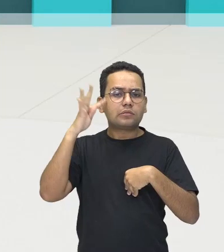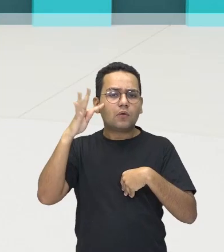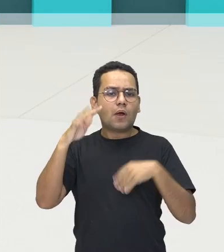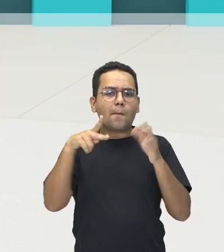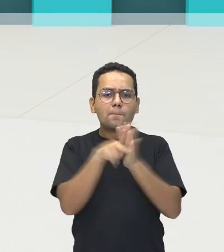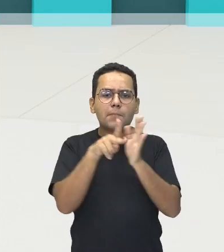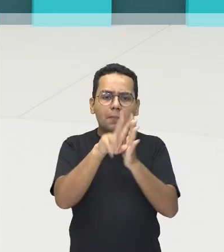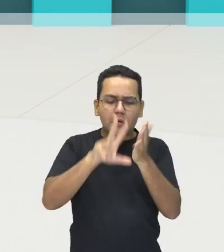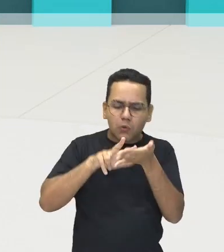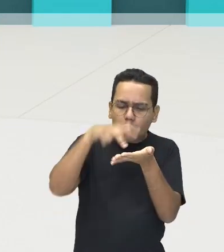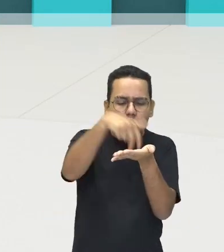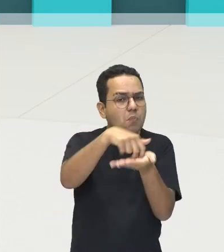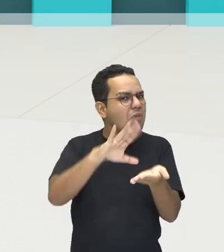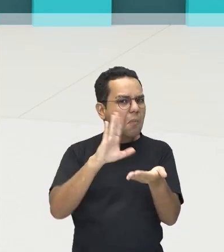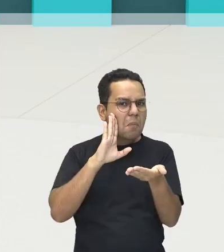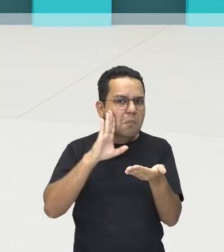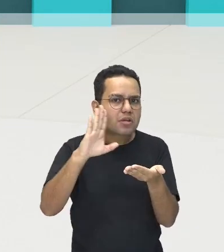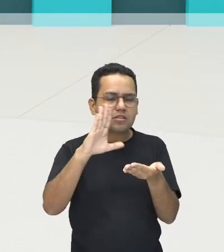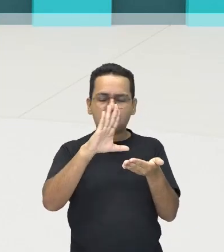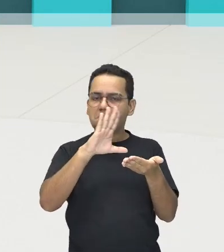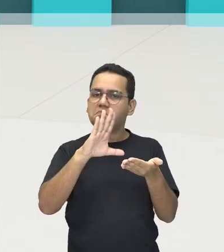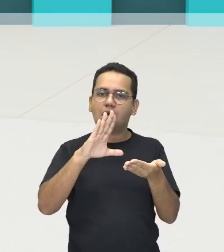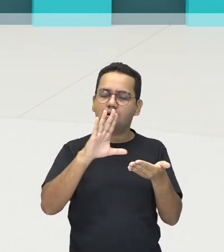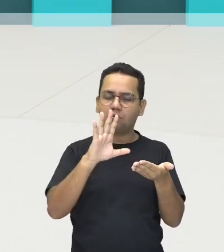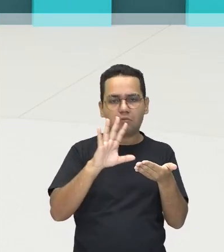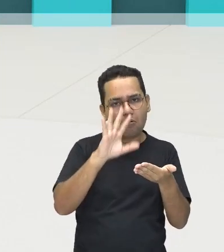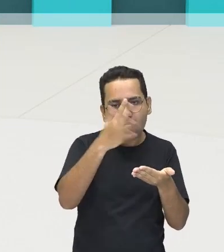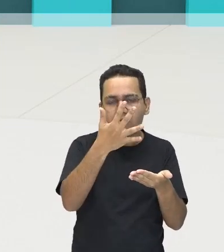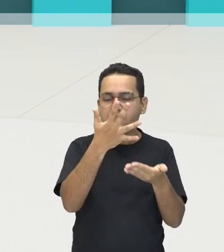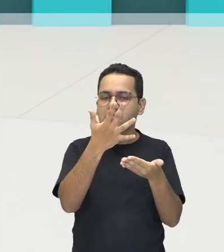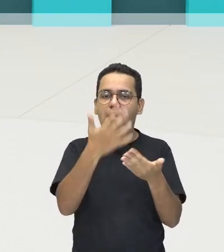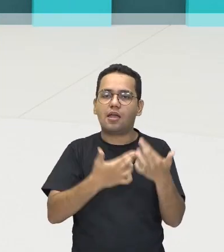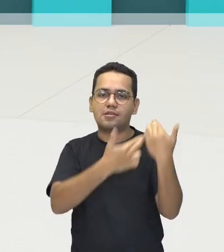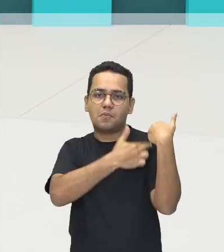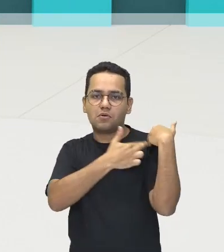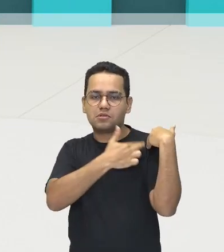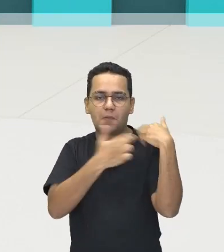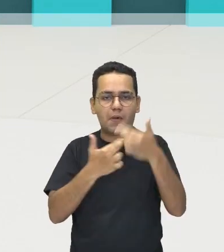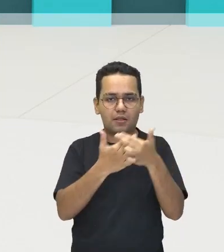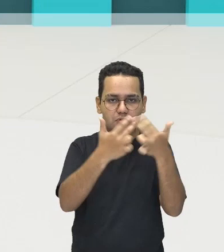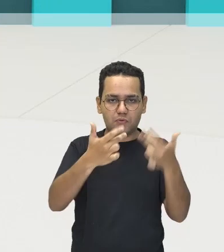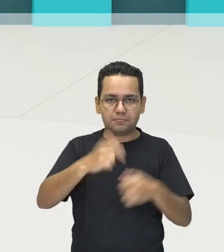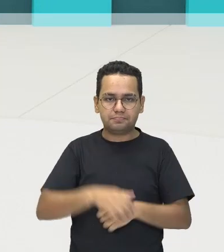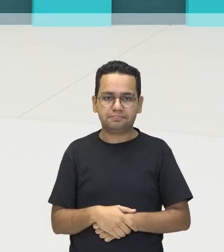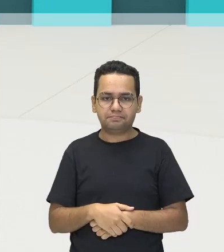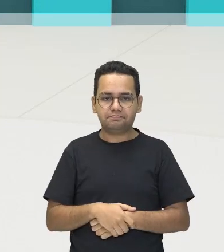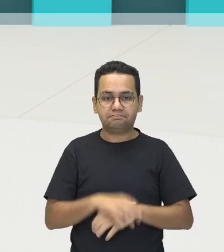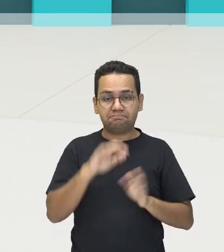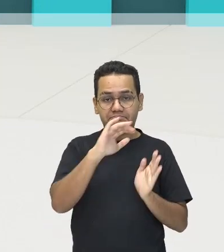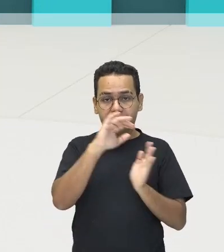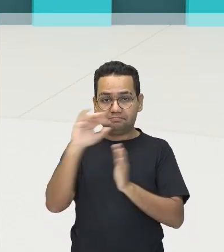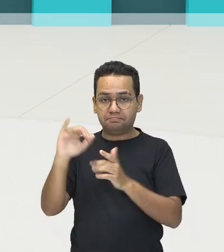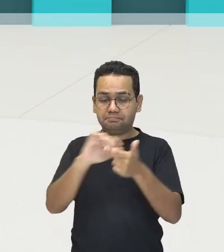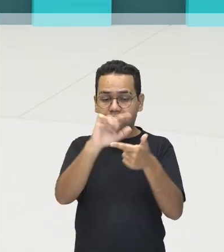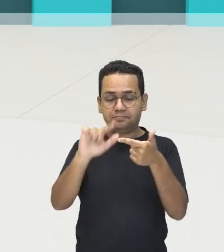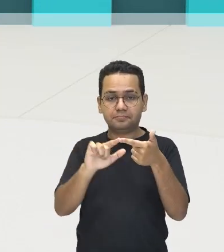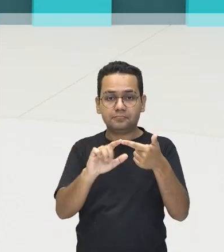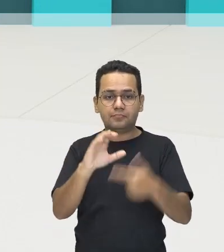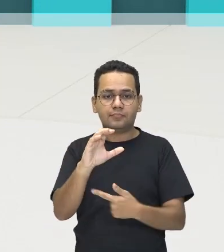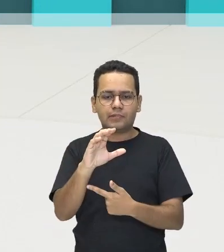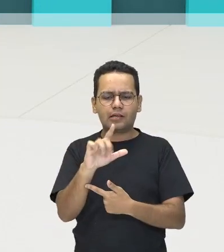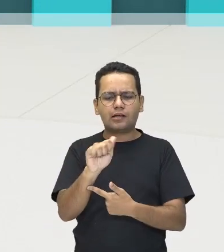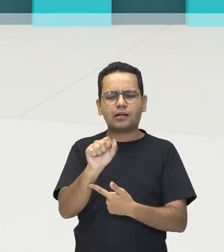todas as coisas. Beleza? Vejamos o próximo conceito aí, que vai tratar do classicismo. Aí